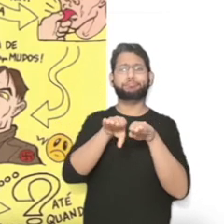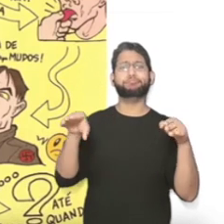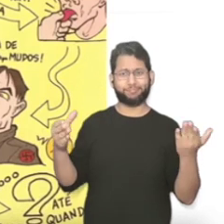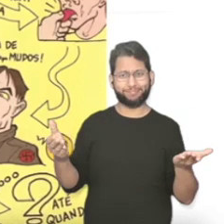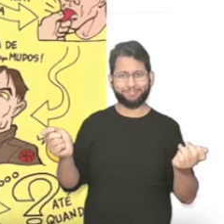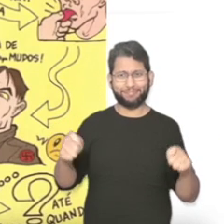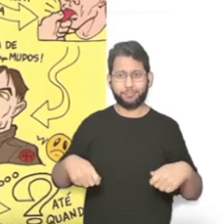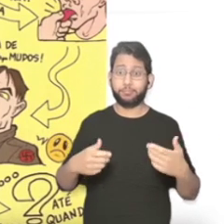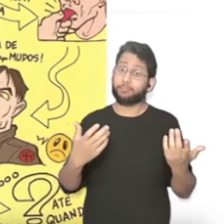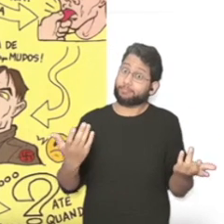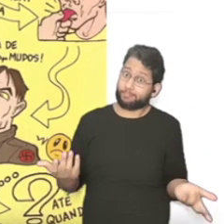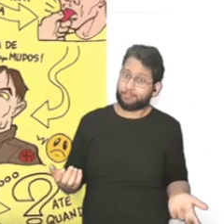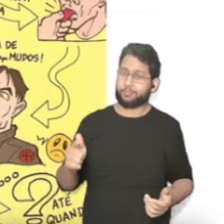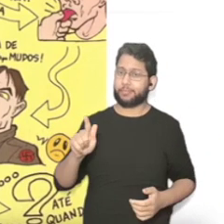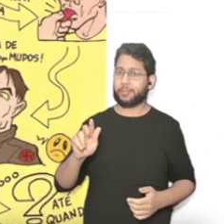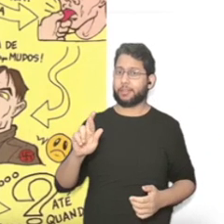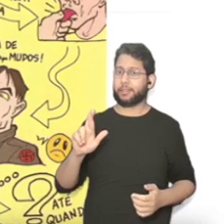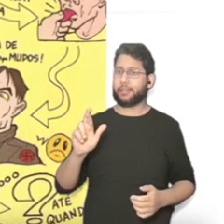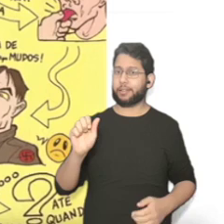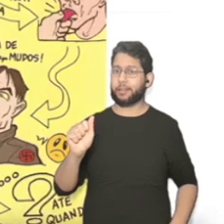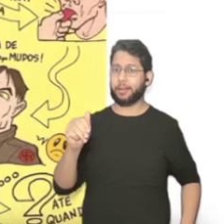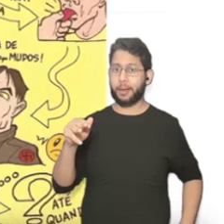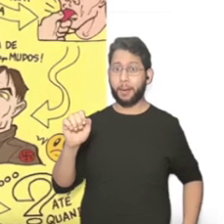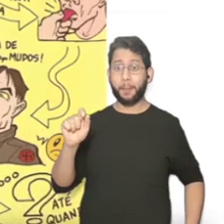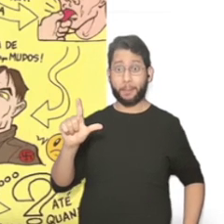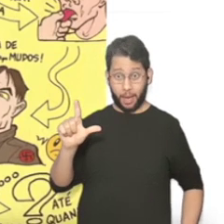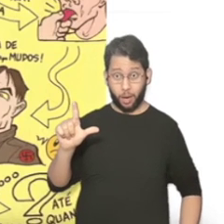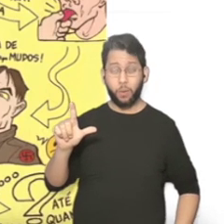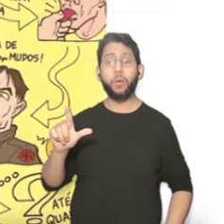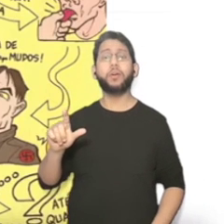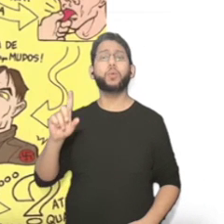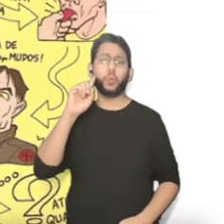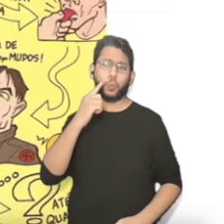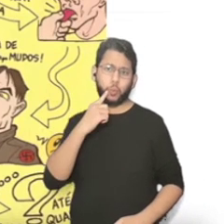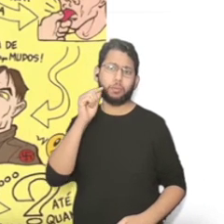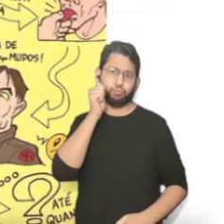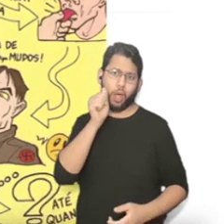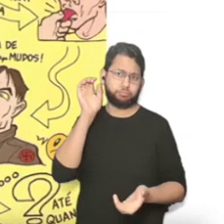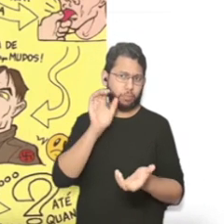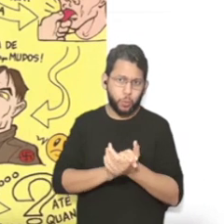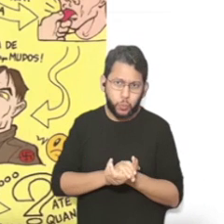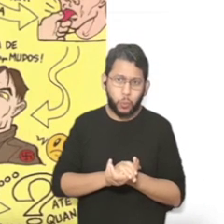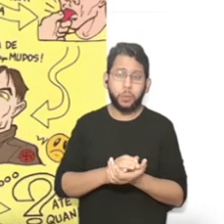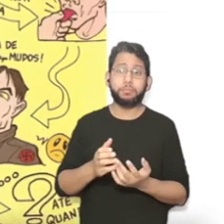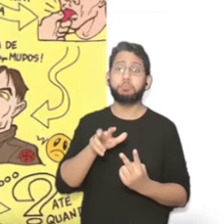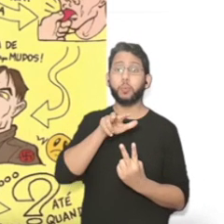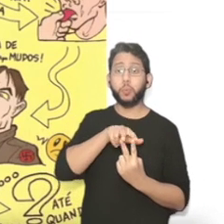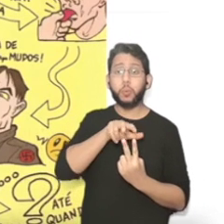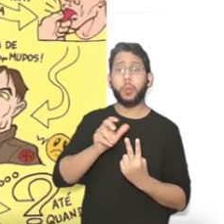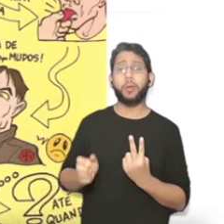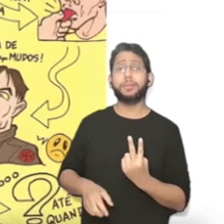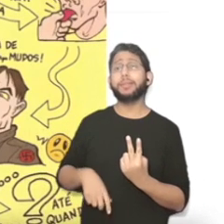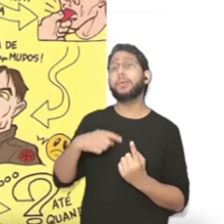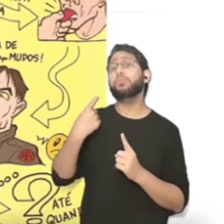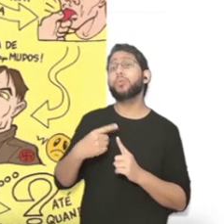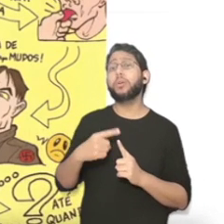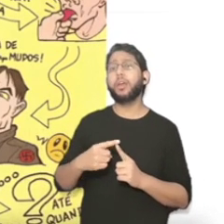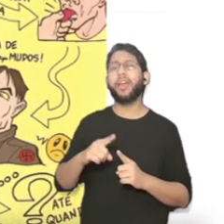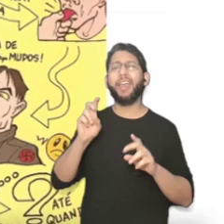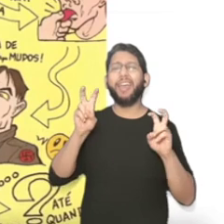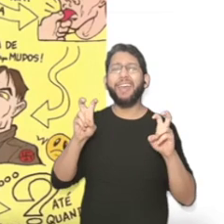medicina. Bom, Alexander Graham Bell, então, né, também se casou com uma surda, simplesmente dizem que porque